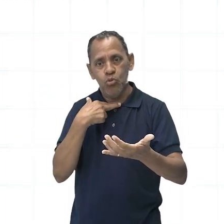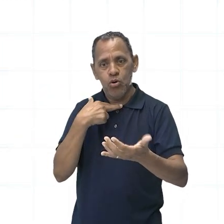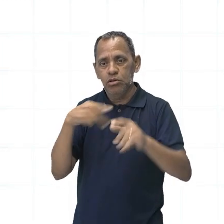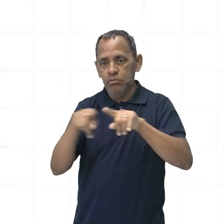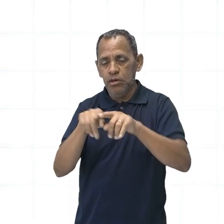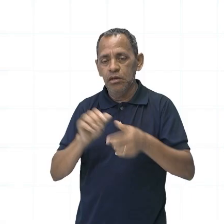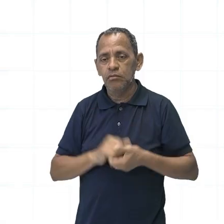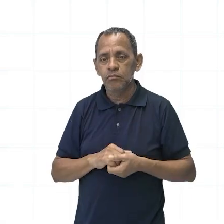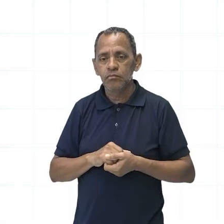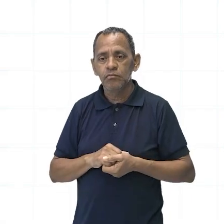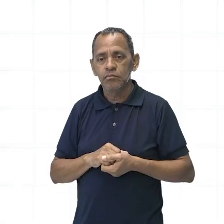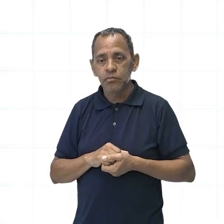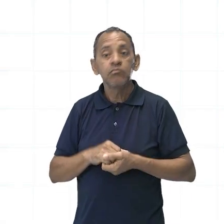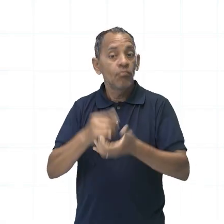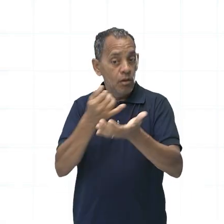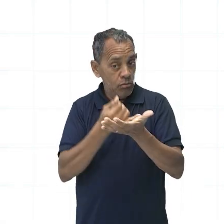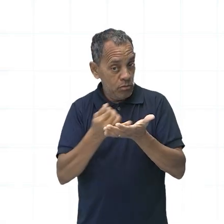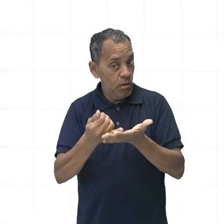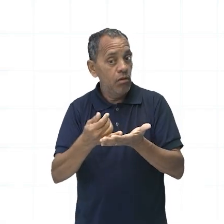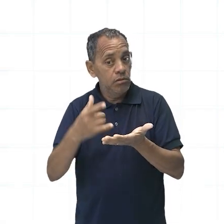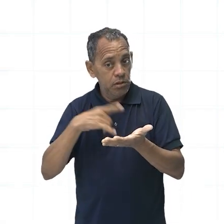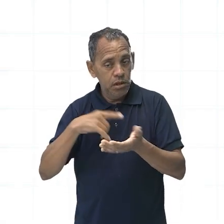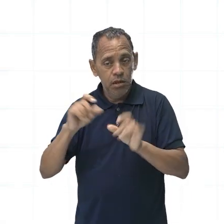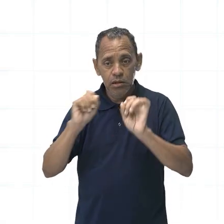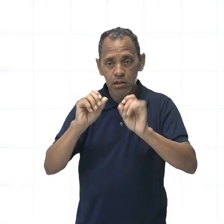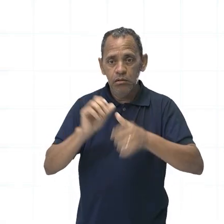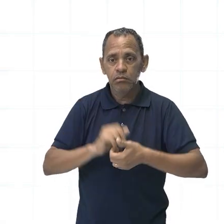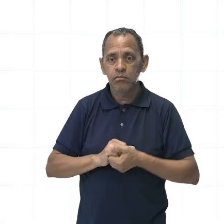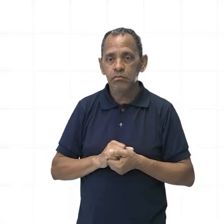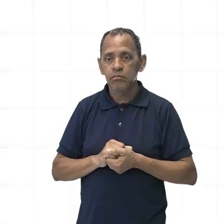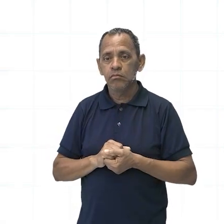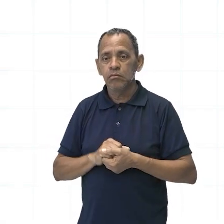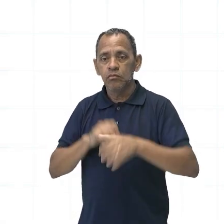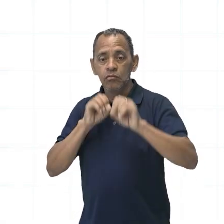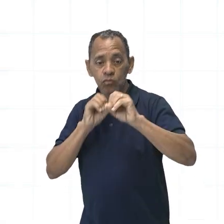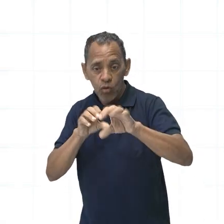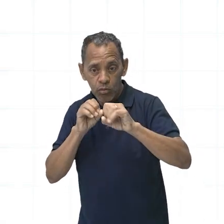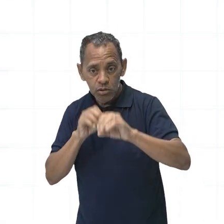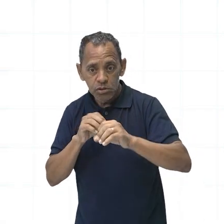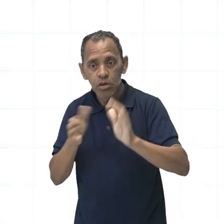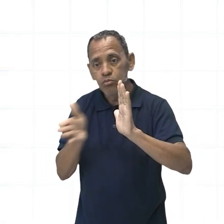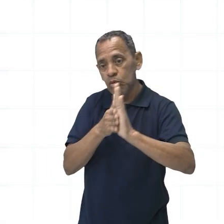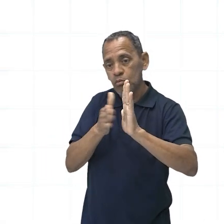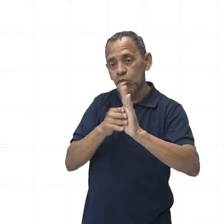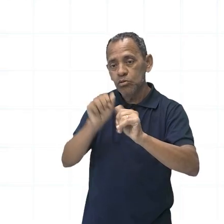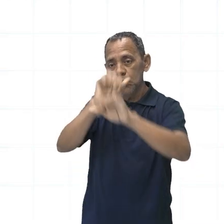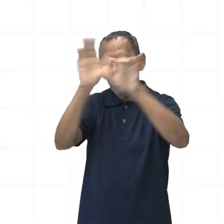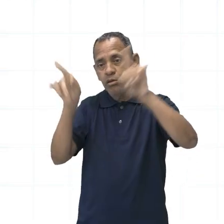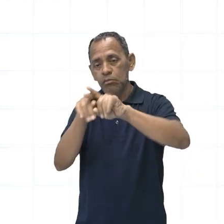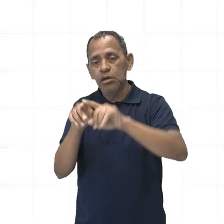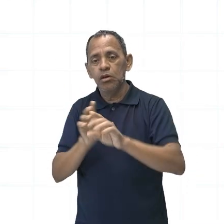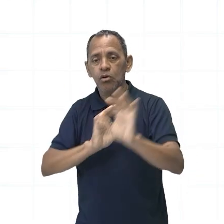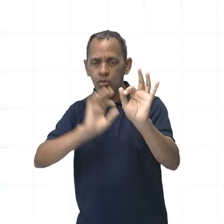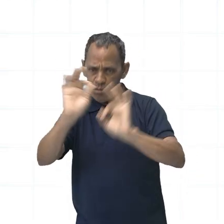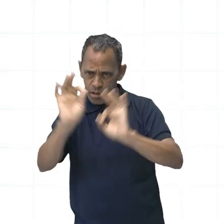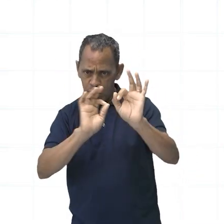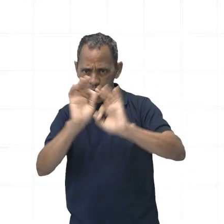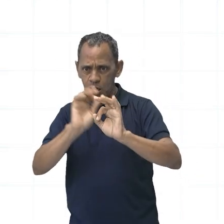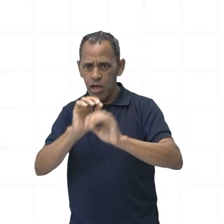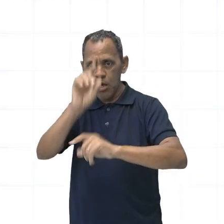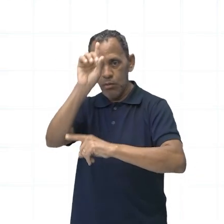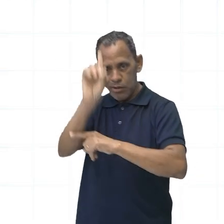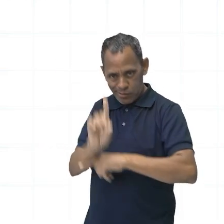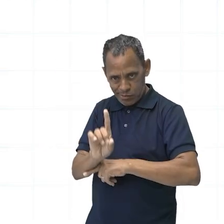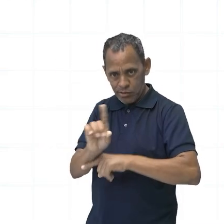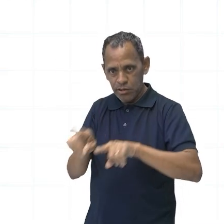Instrução, ou seja, são essas instruções, certo? Apresenta a proposta clara, é comandada pelo diretor que está ali dirigindo